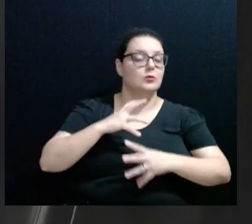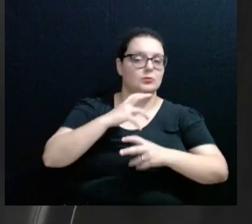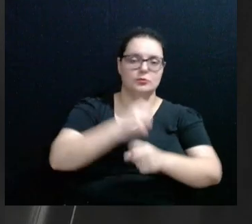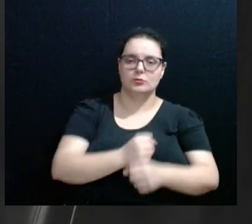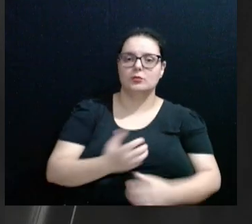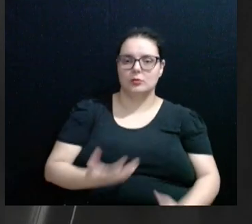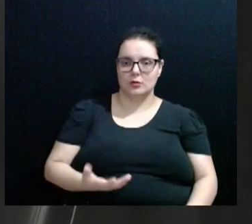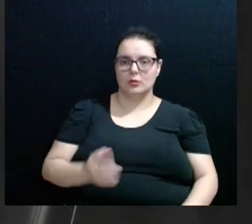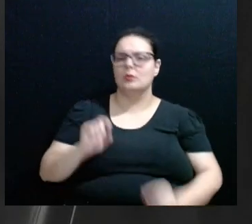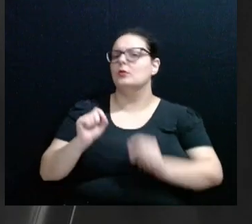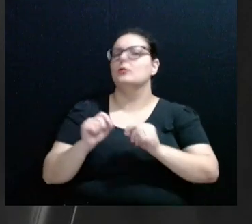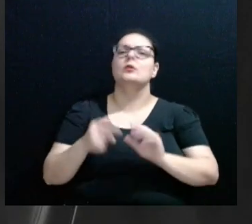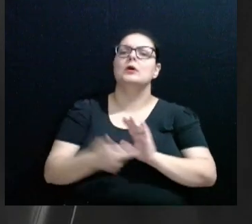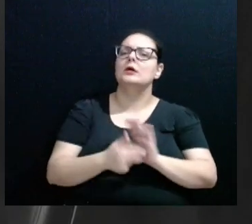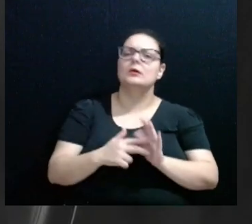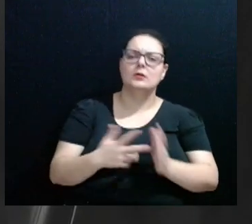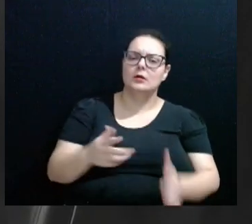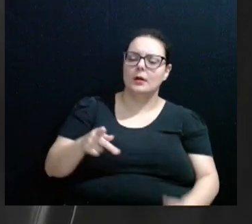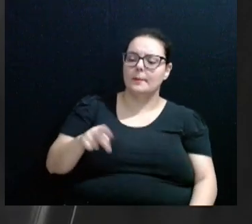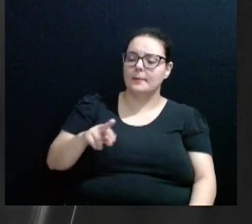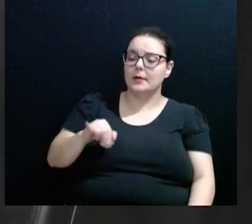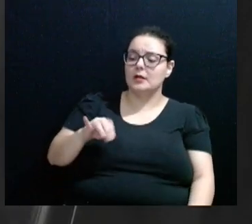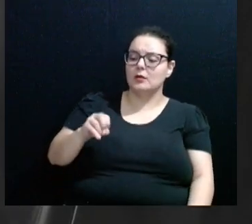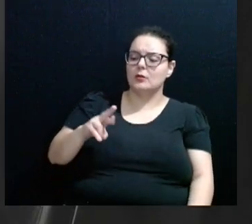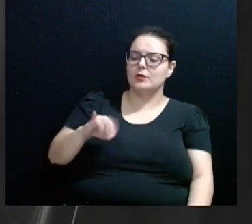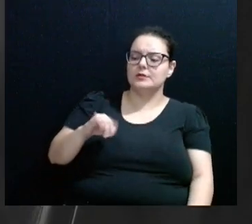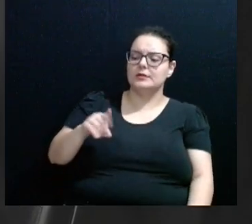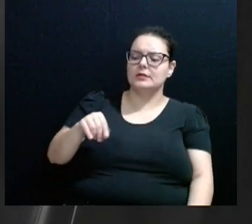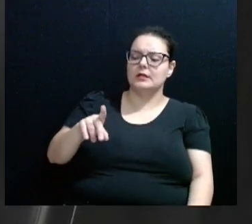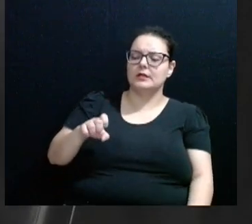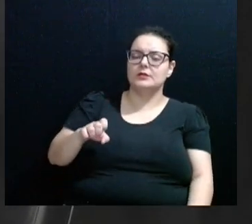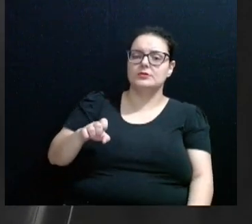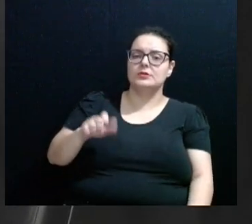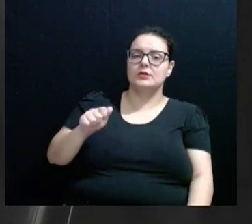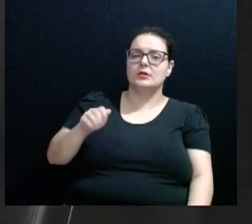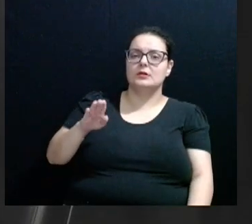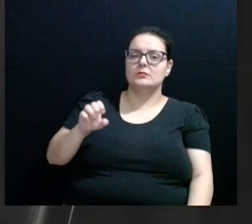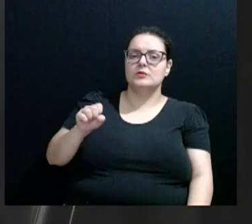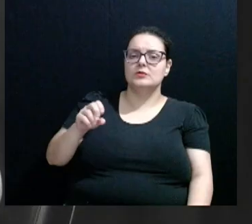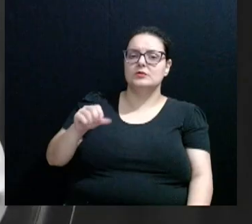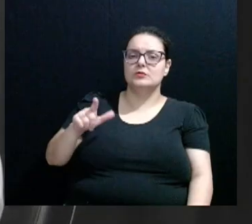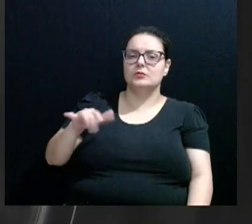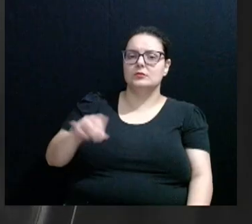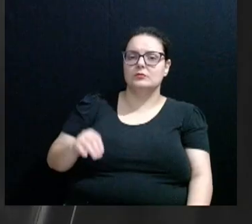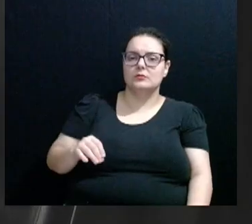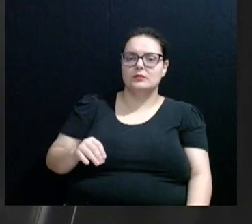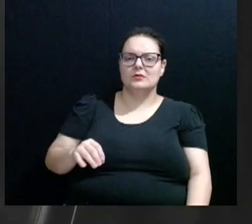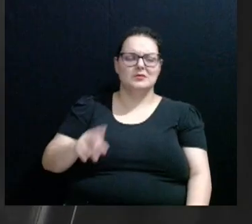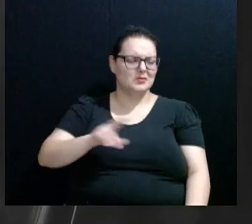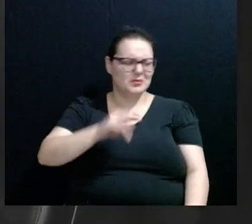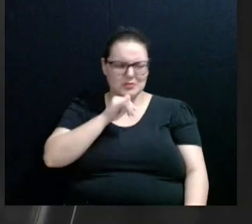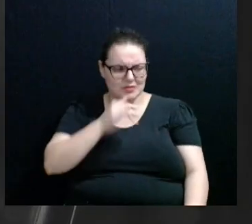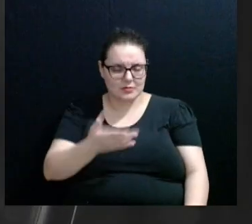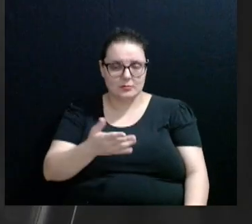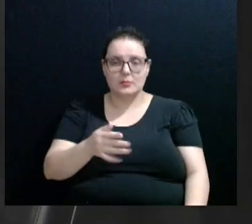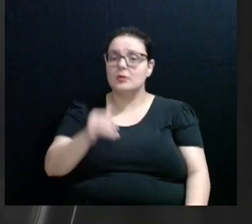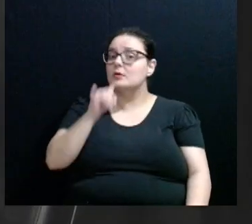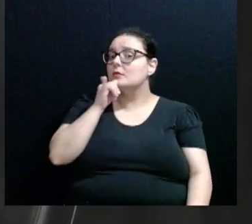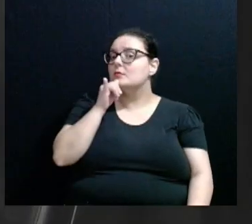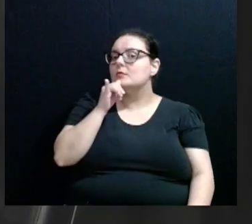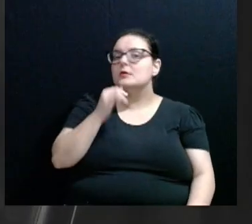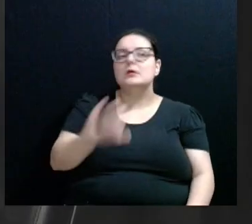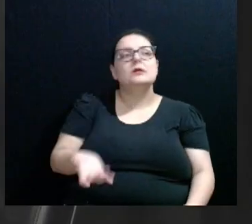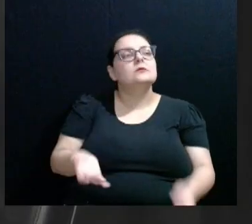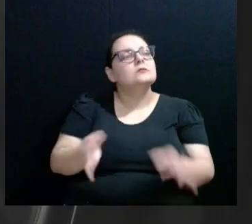absoluta, o que significa? Eu vou usar um exemplo que às vezes a pessoa fala, mas você usou esse exemplo, mas eu falo, acho que é o exemplo mais simples, né? Se tiver uma fila de 200